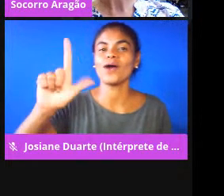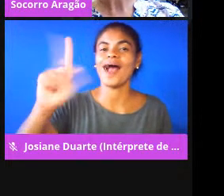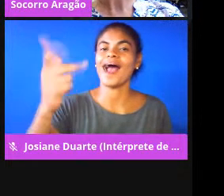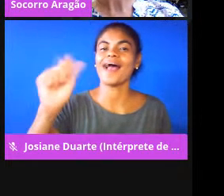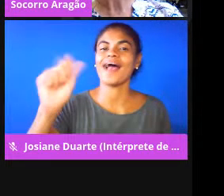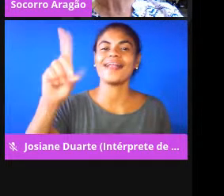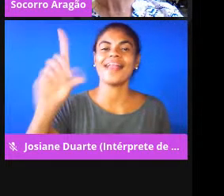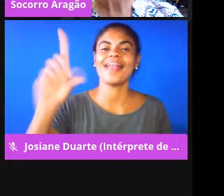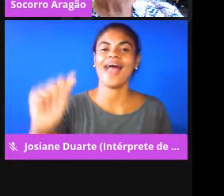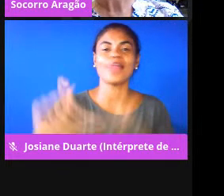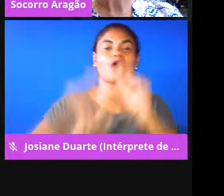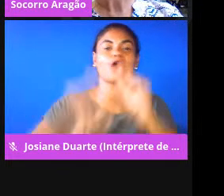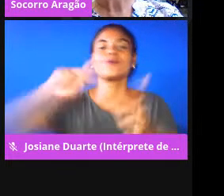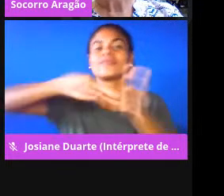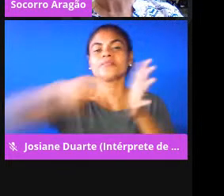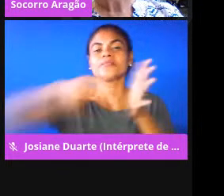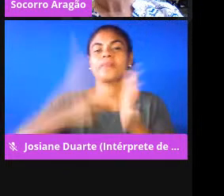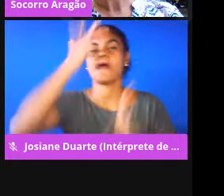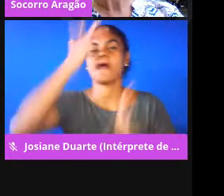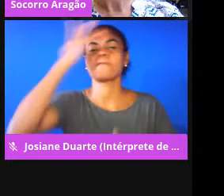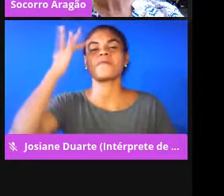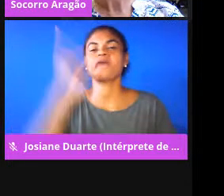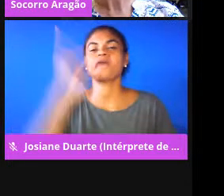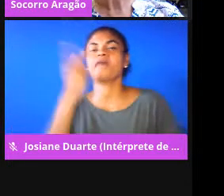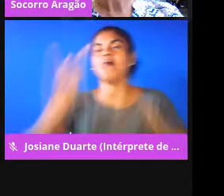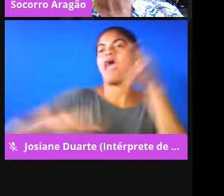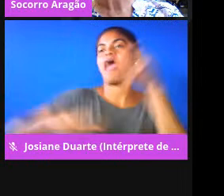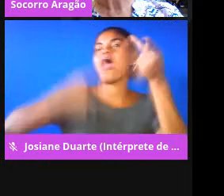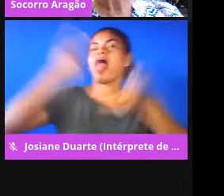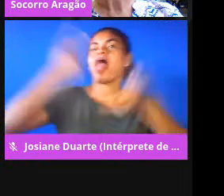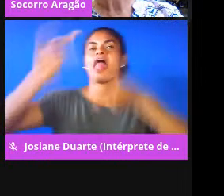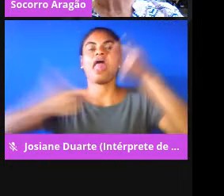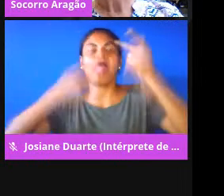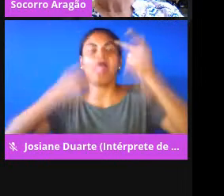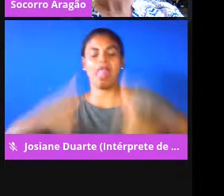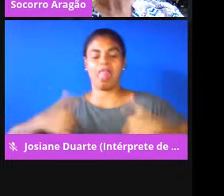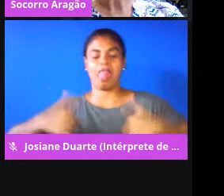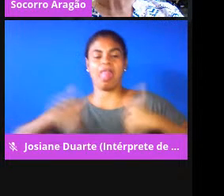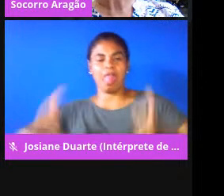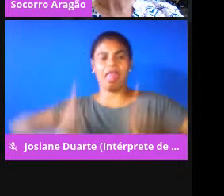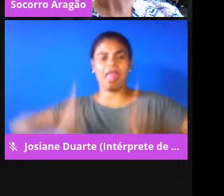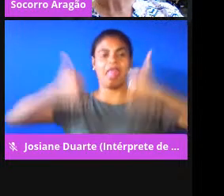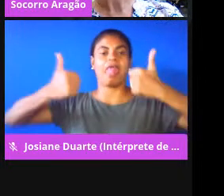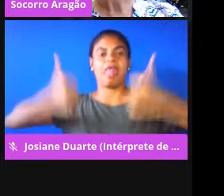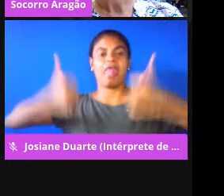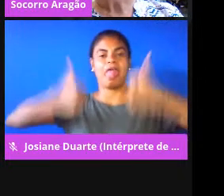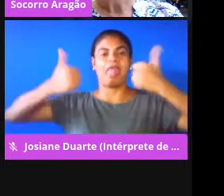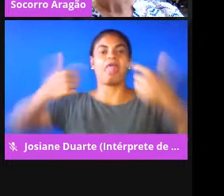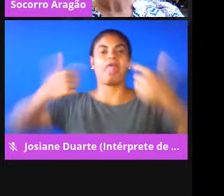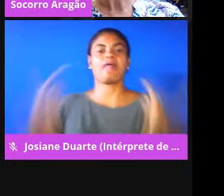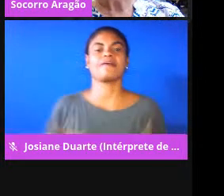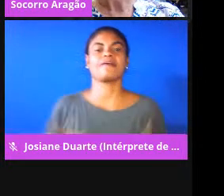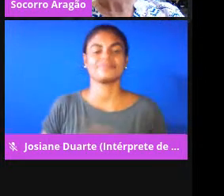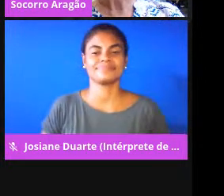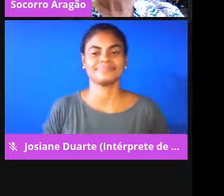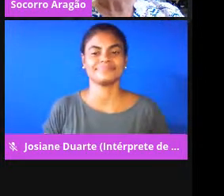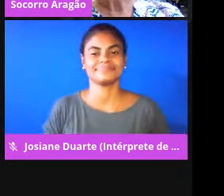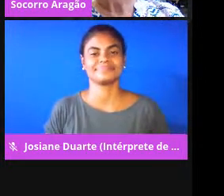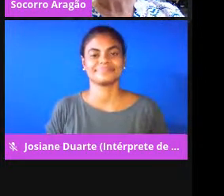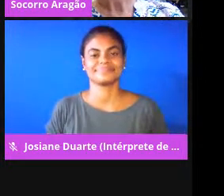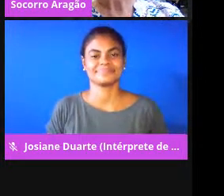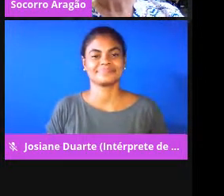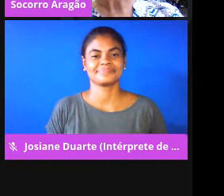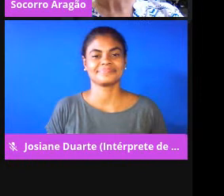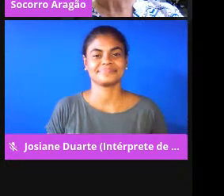que, na verdade, não tem nada de especial, nem de poder. Sinhazinha, me desculpe, mas esses seus primos pensam que são de raça de fidalgo. Dos que bebe